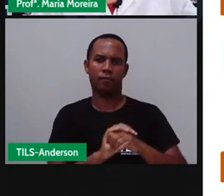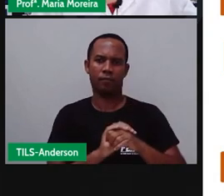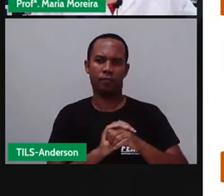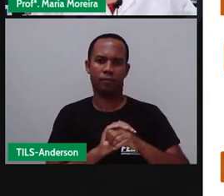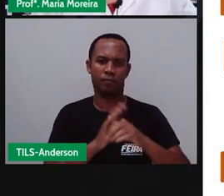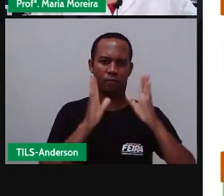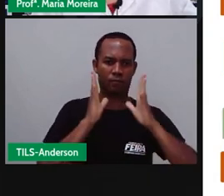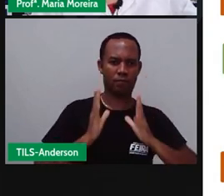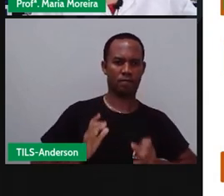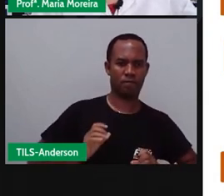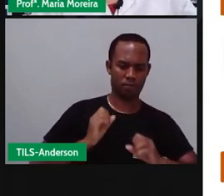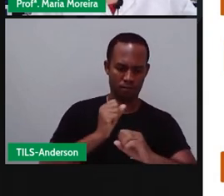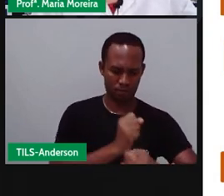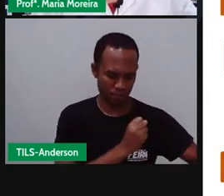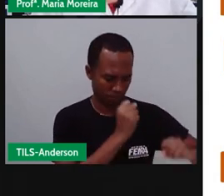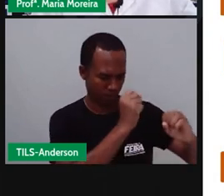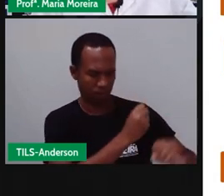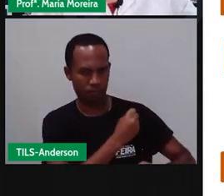gari,